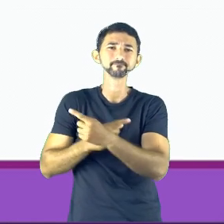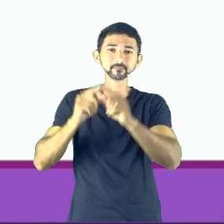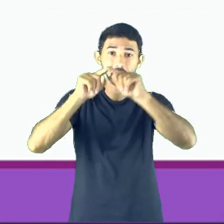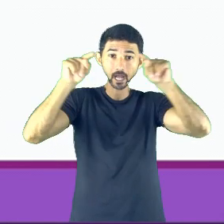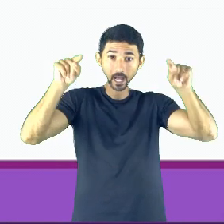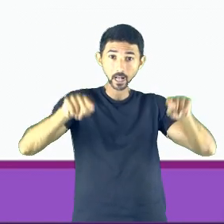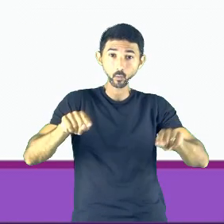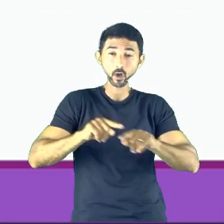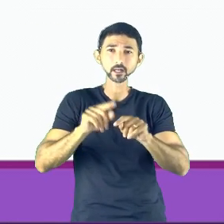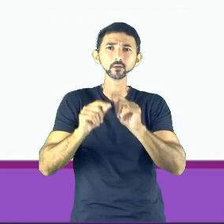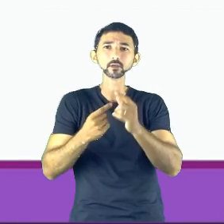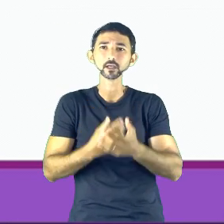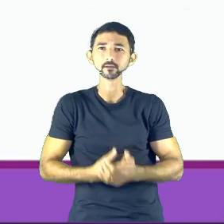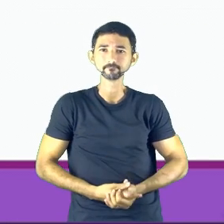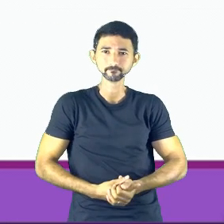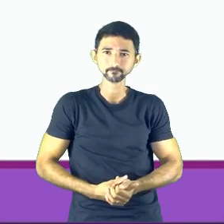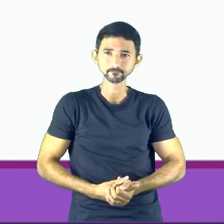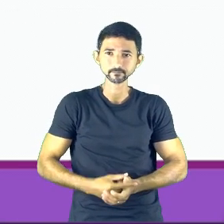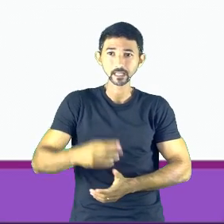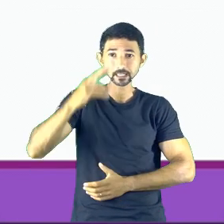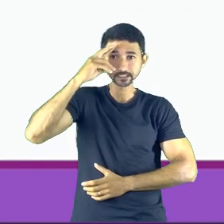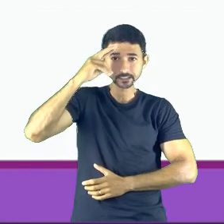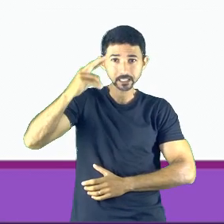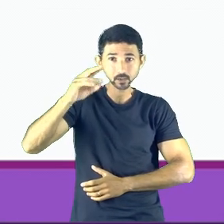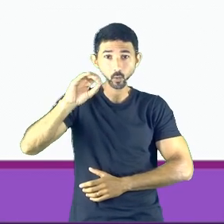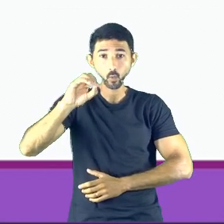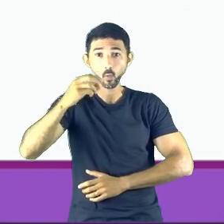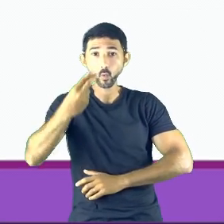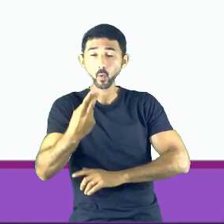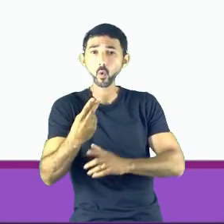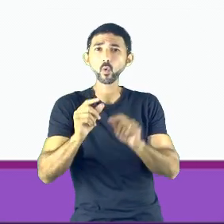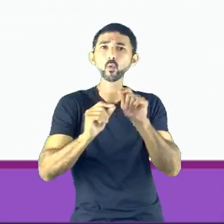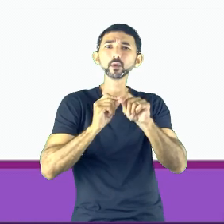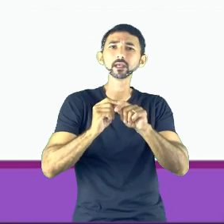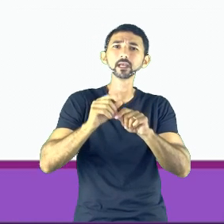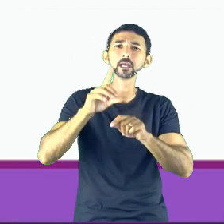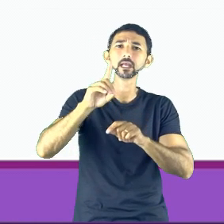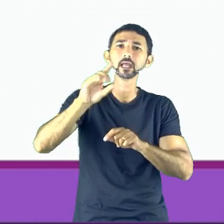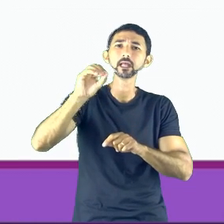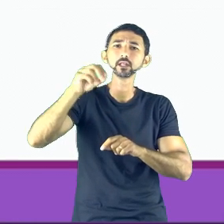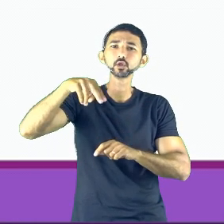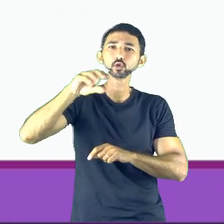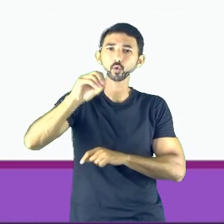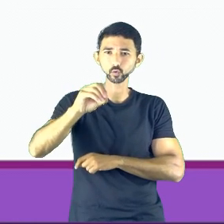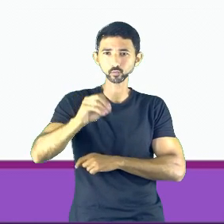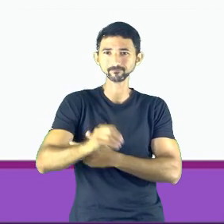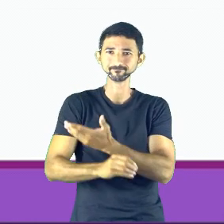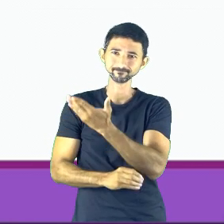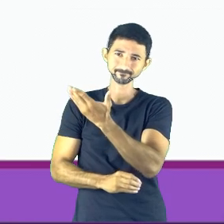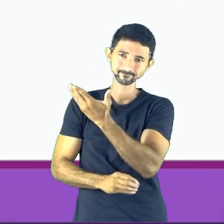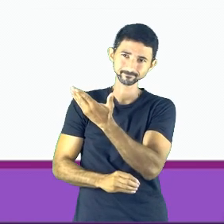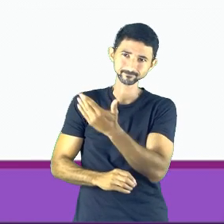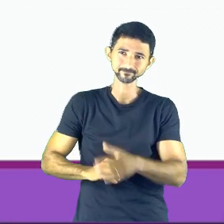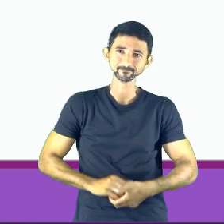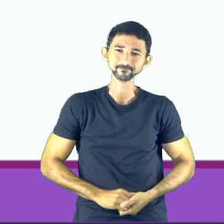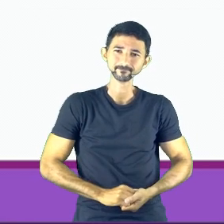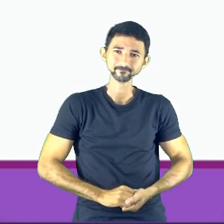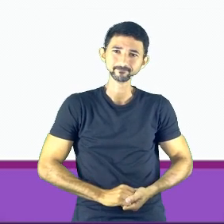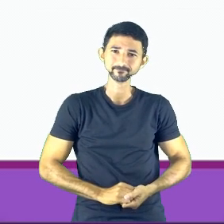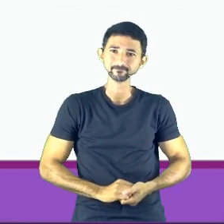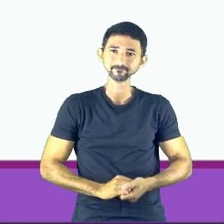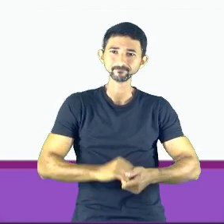amo neste sentido aí está dizendo que é senhor ou também pode ser dono, tá